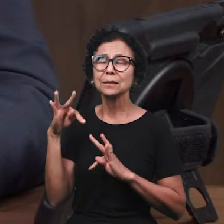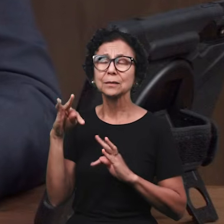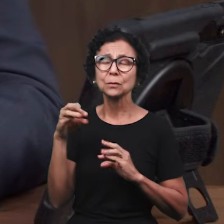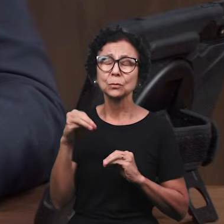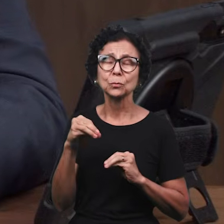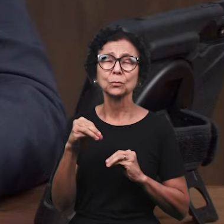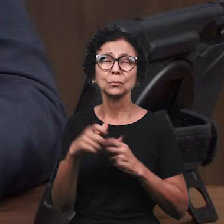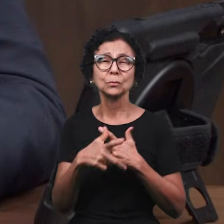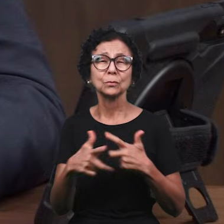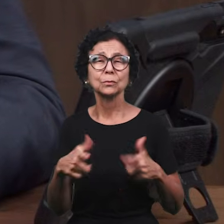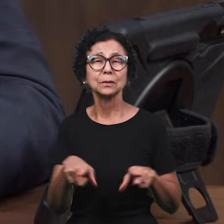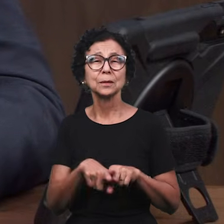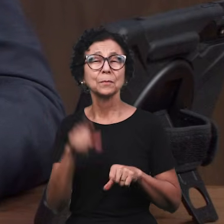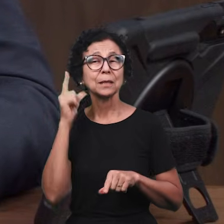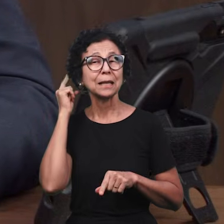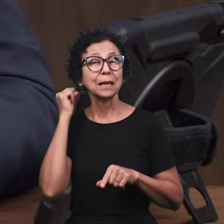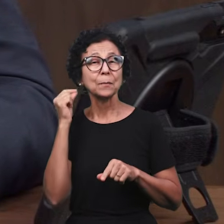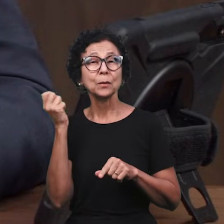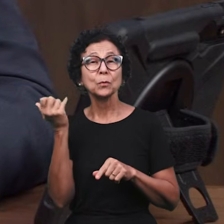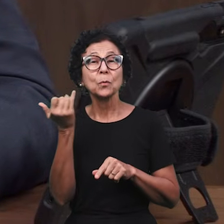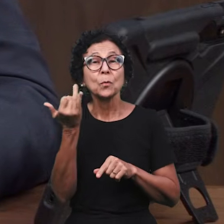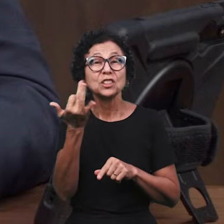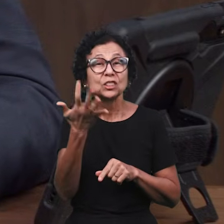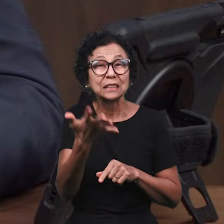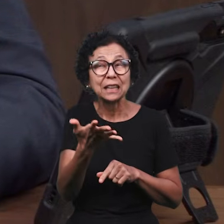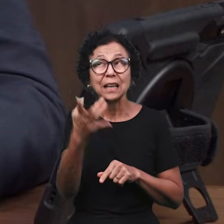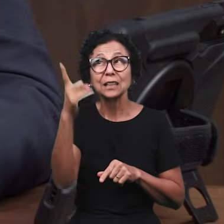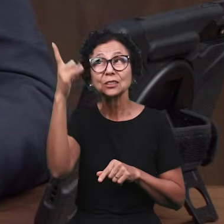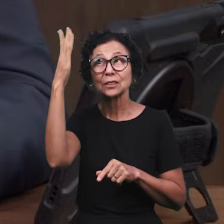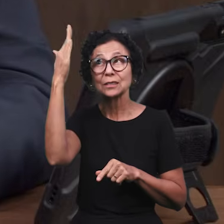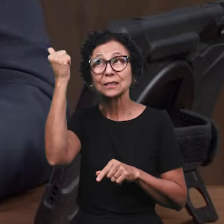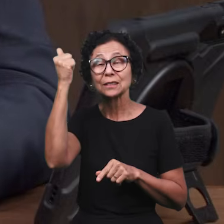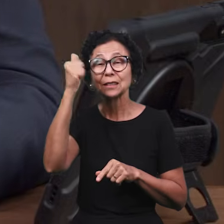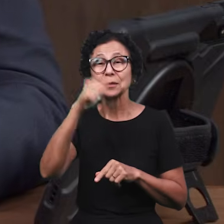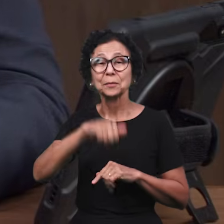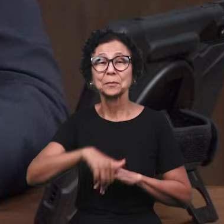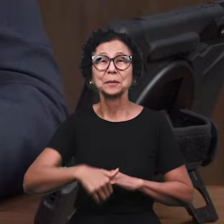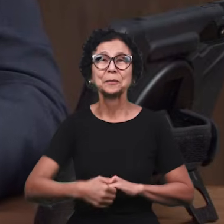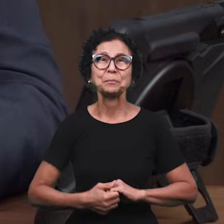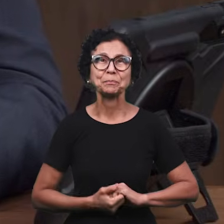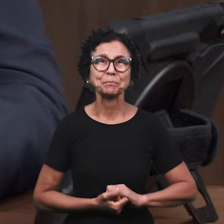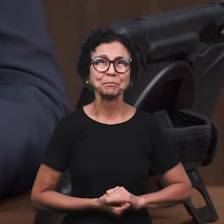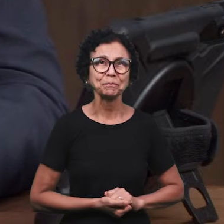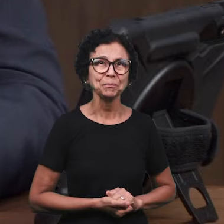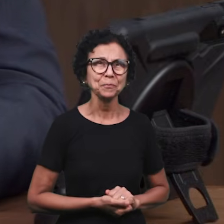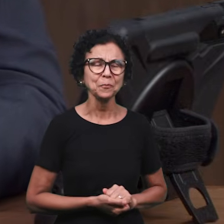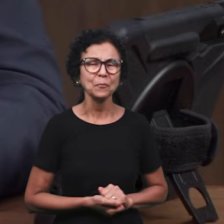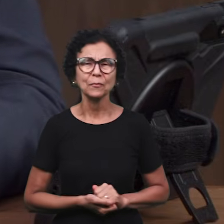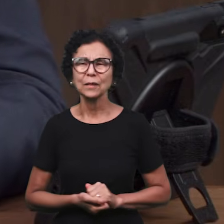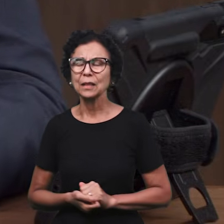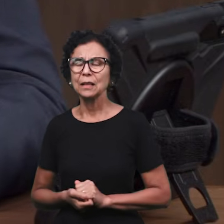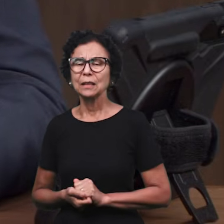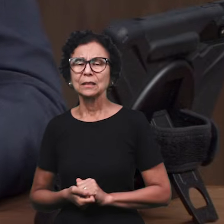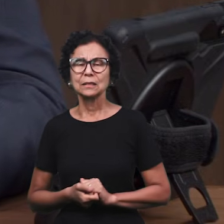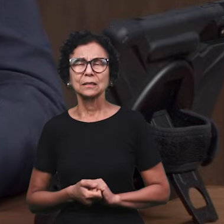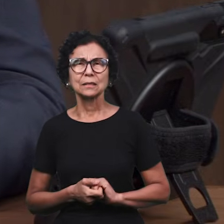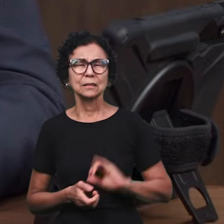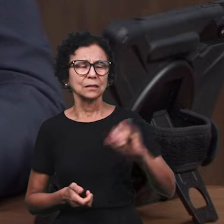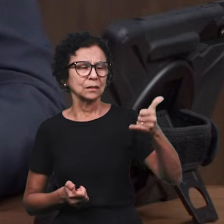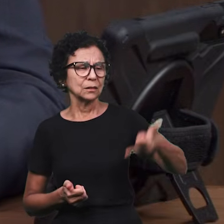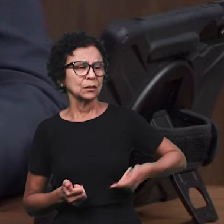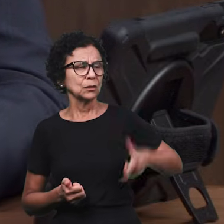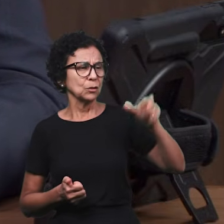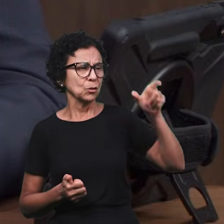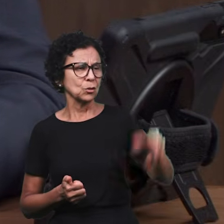cada fio de nosso cabelo, né? Quando o Senhor conversa com Jó, fala assim: Jó,